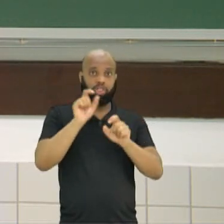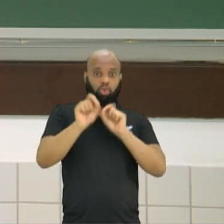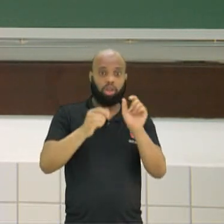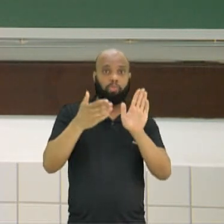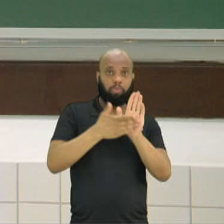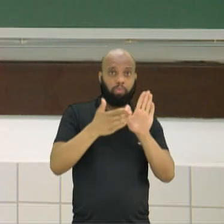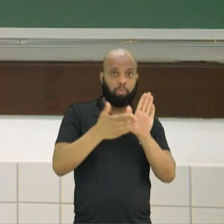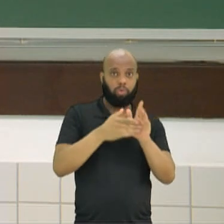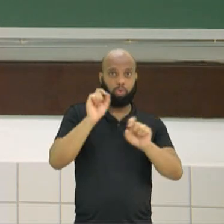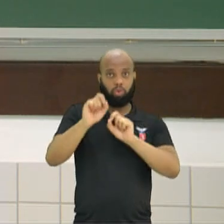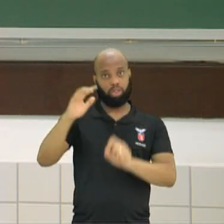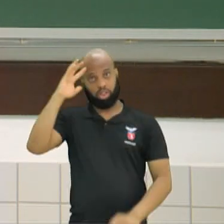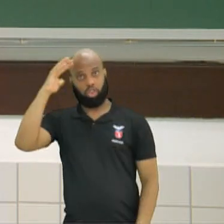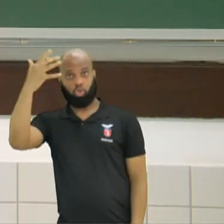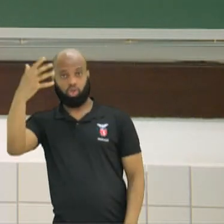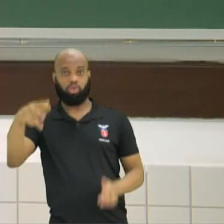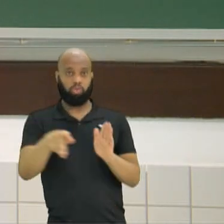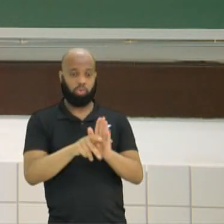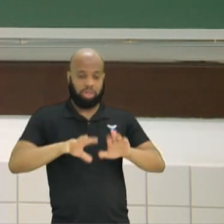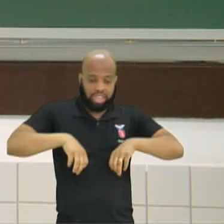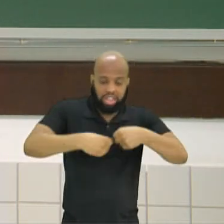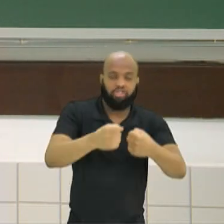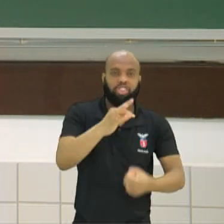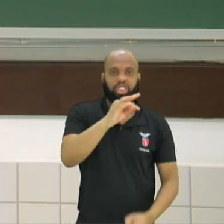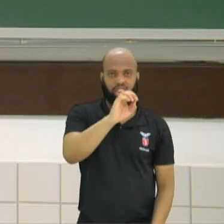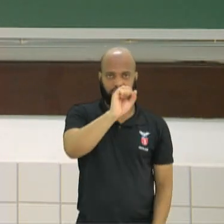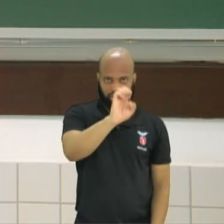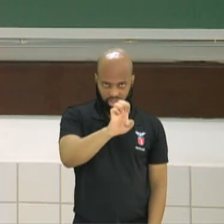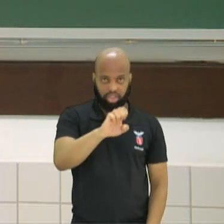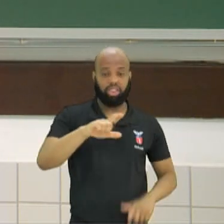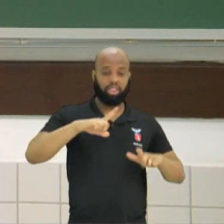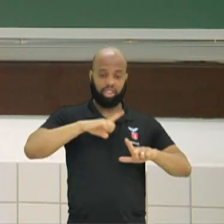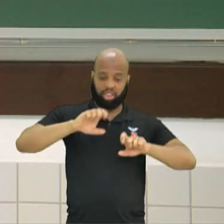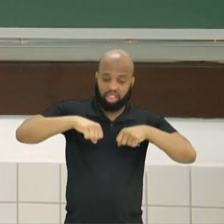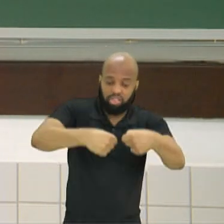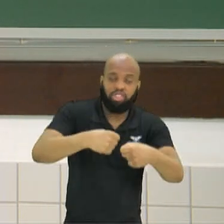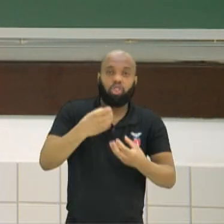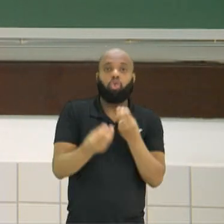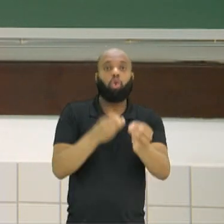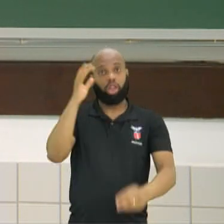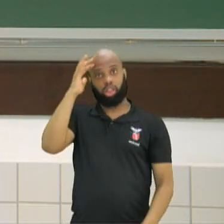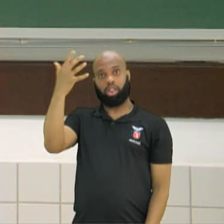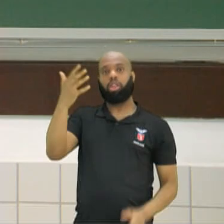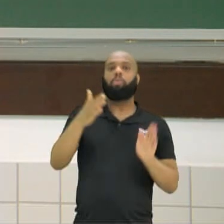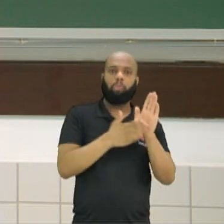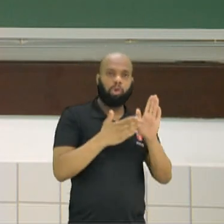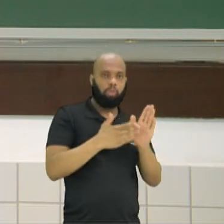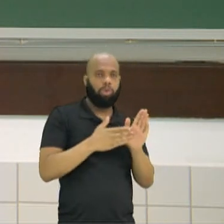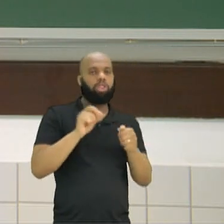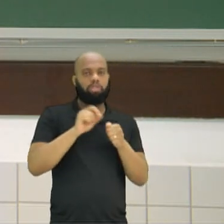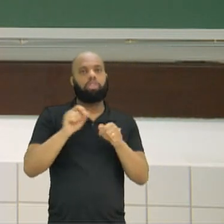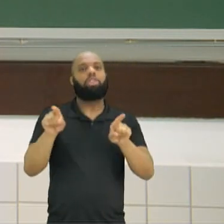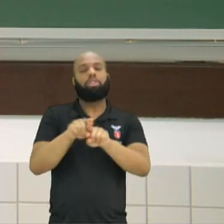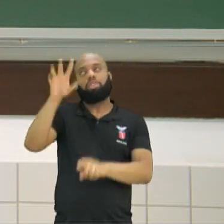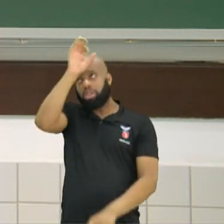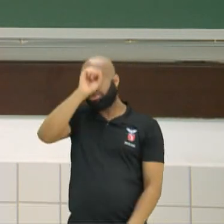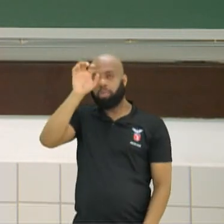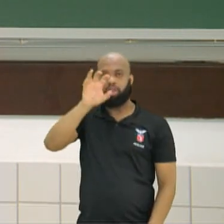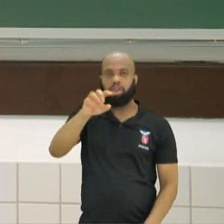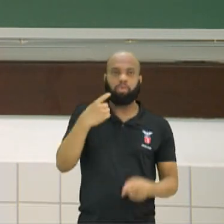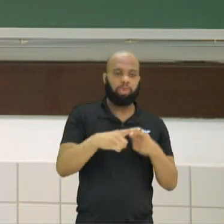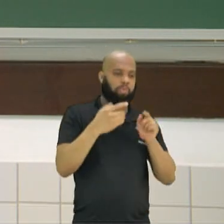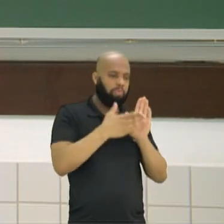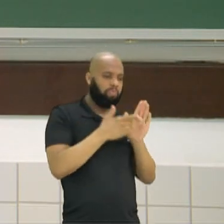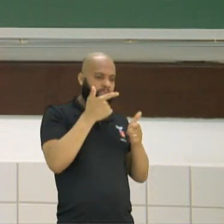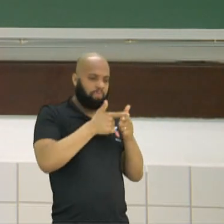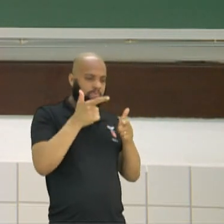a tese defendida. A gente sabe que no Enem precisamos, então, criar uma proposta de intervenção no problema que nós levantamos lá na